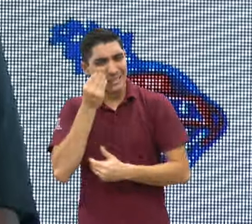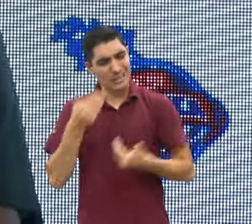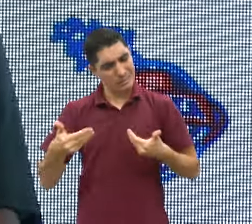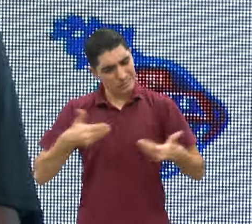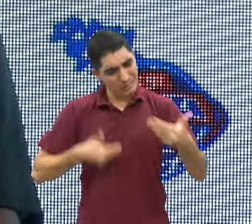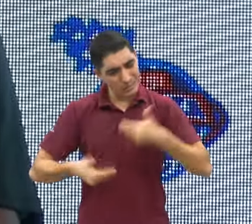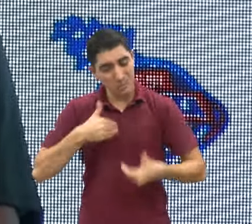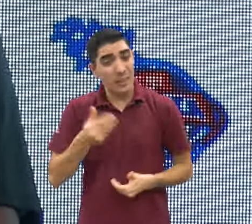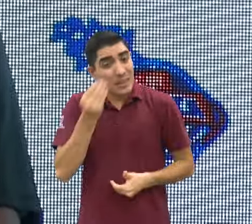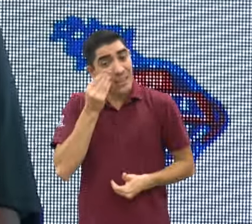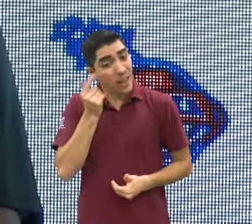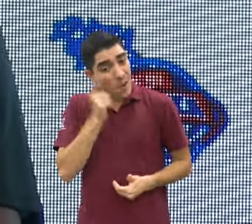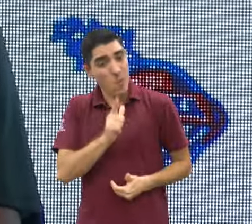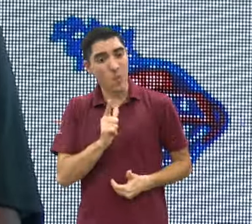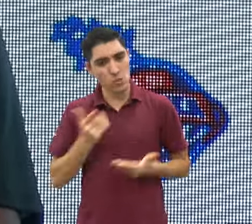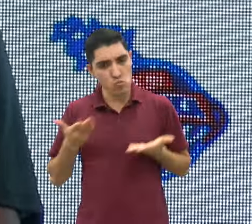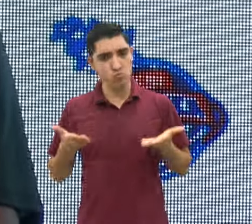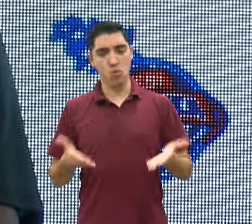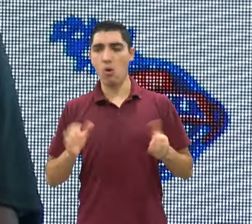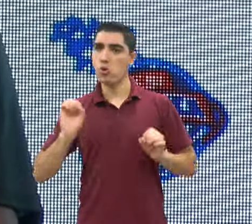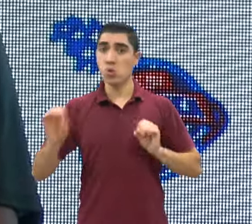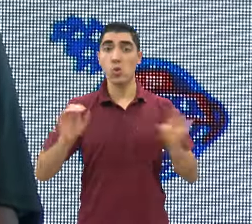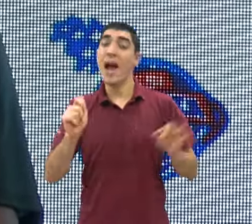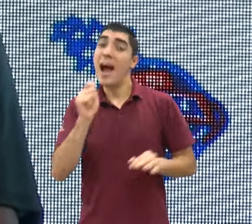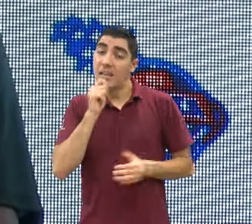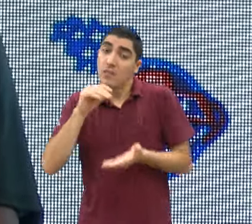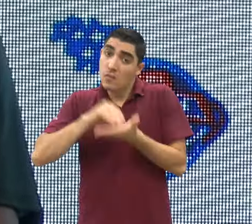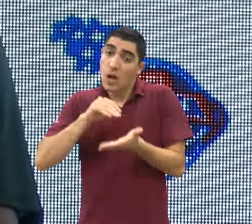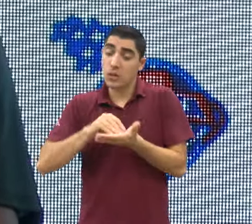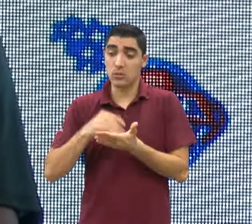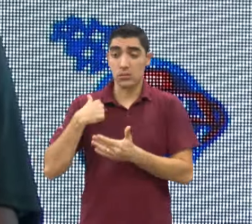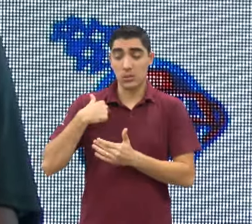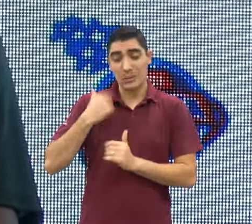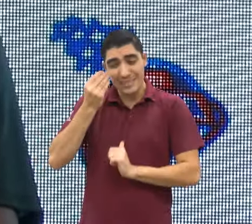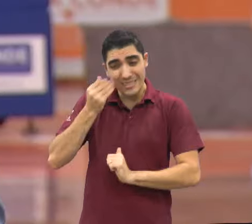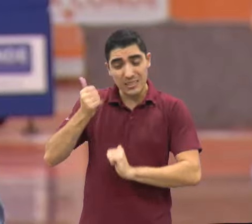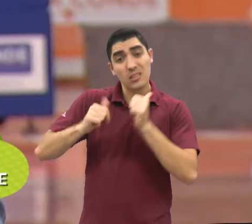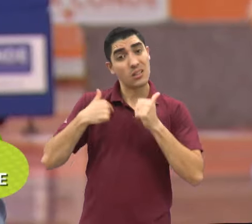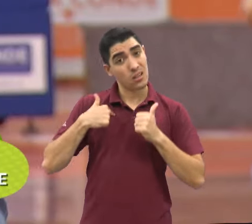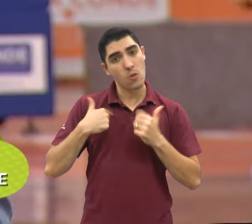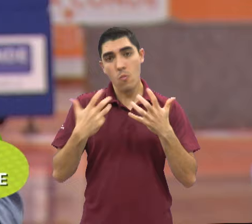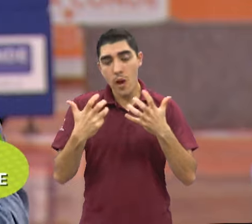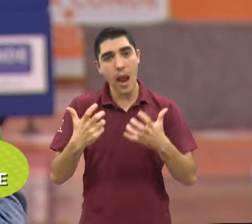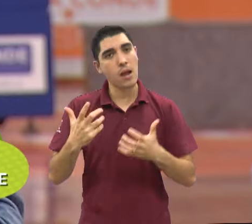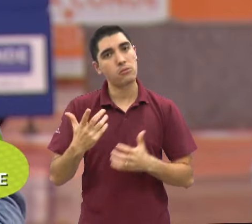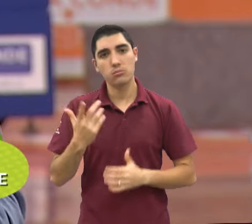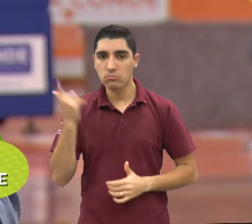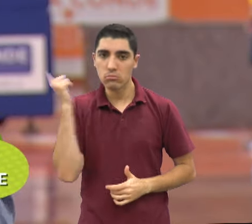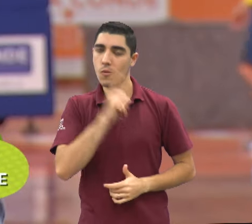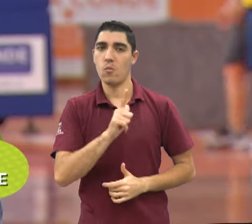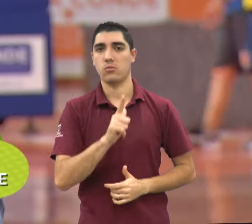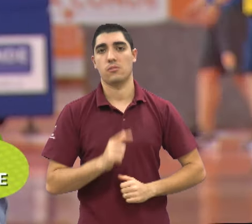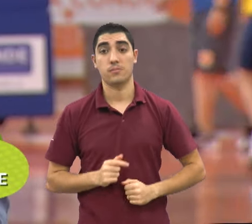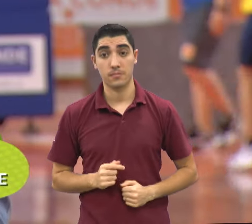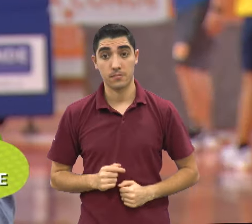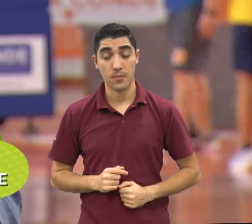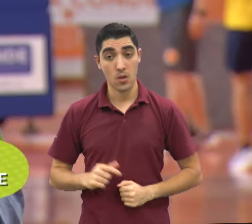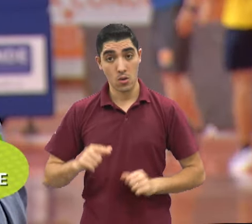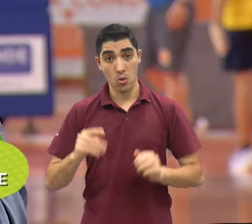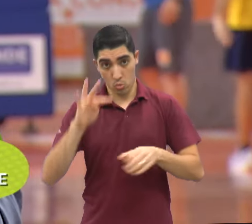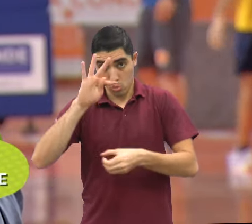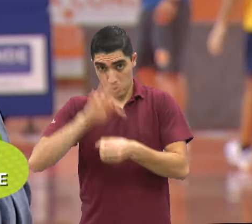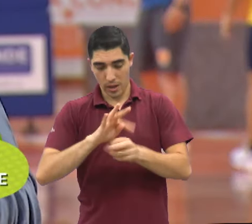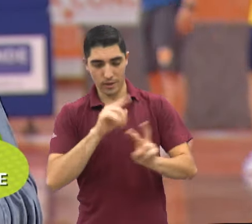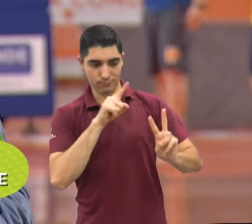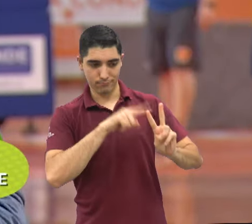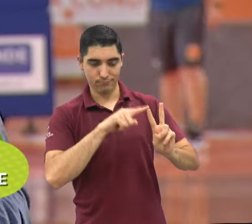consigo jogar as finais. Tem uns testes ainda para fazer. Se depender de mim, eu vou fazer de tudo para jogar. O técnico Elinho Garcia